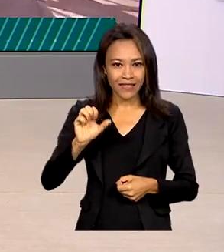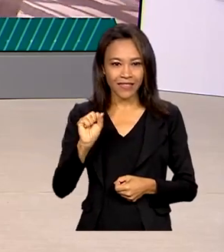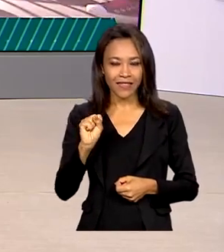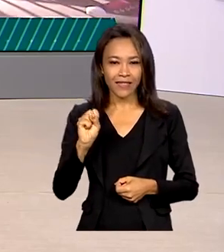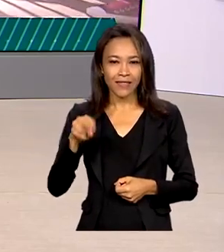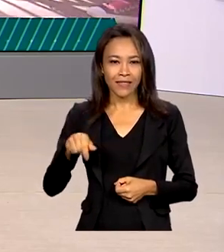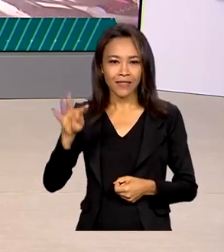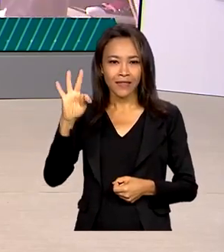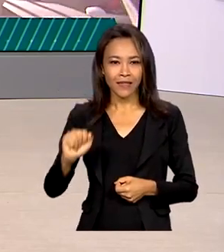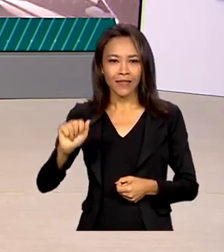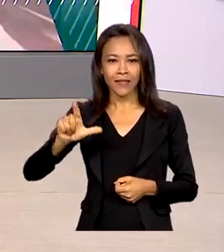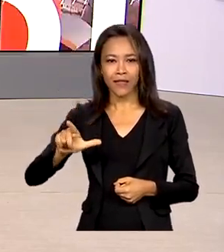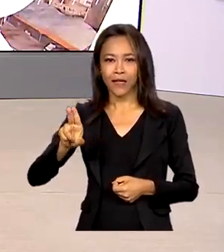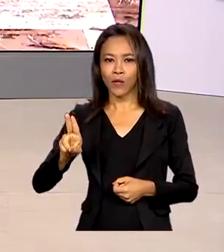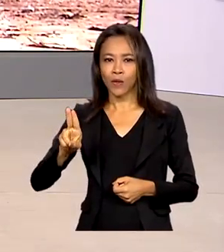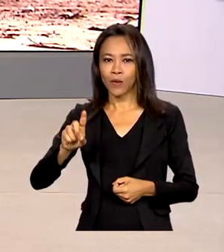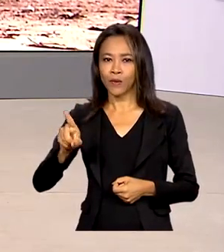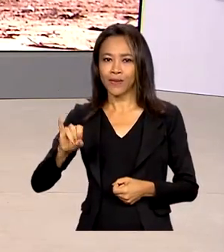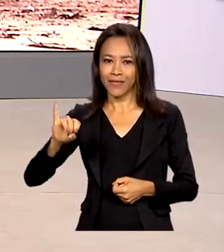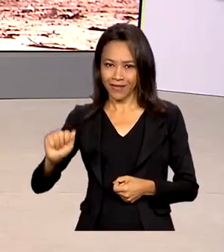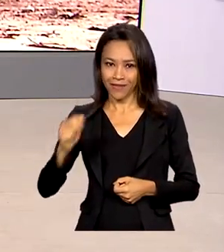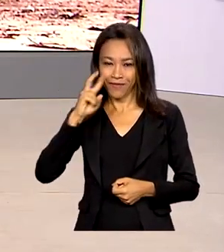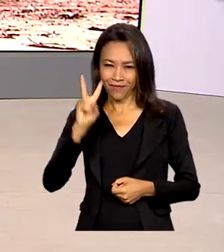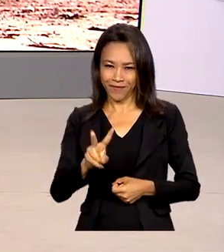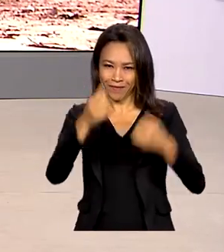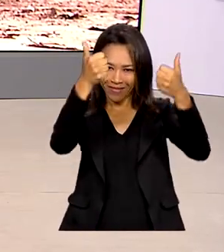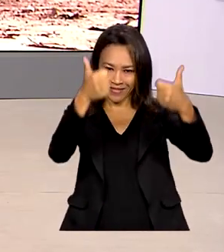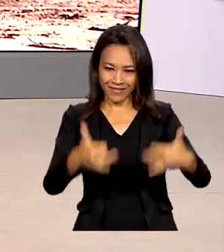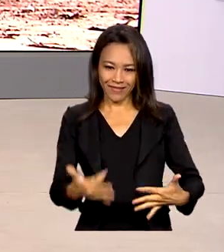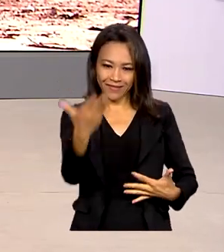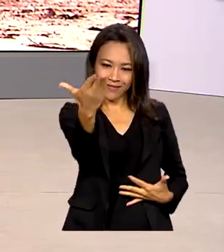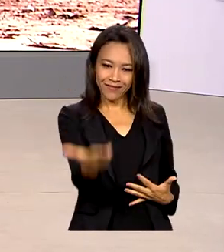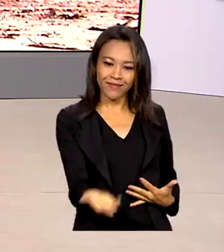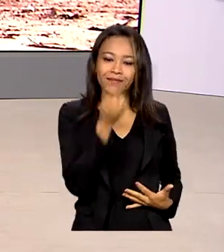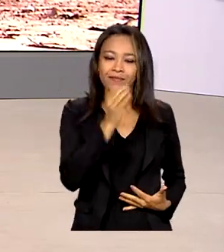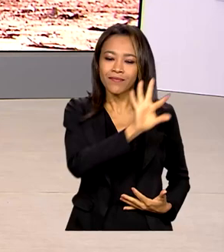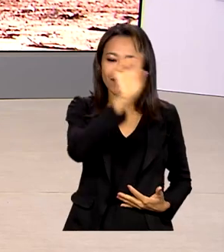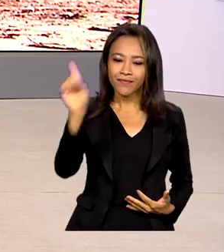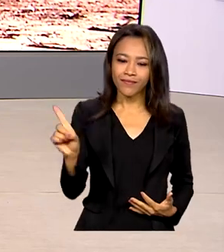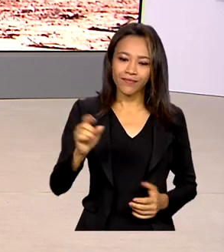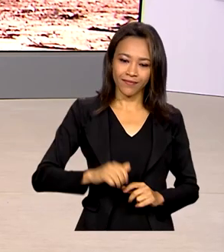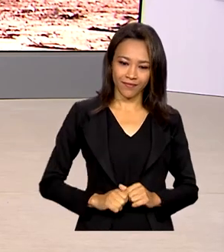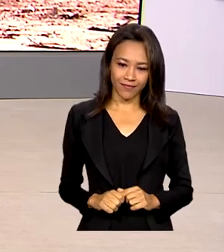saber os detalhes com a repórter Ana Graziella Aguiar. Bom dia, Ana!